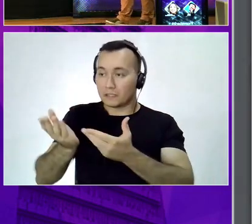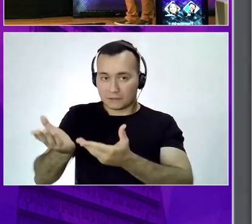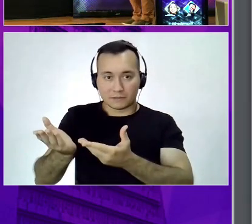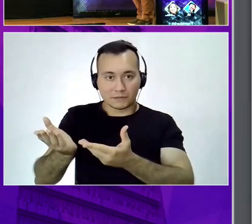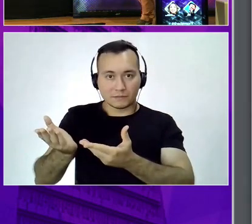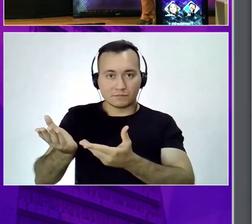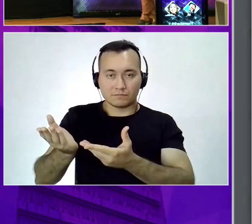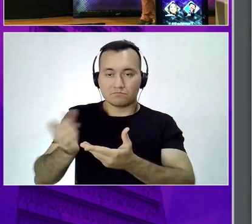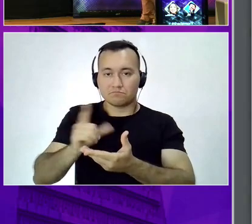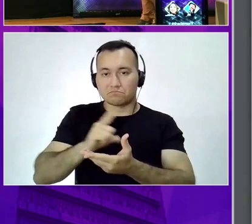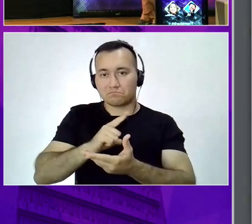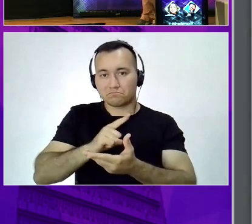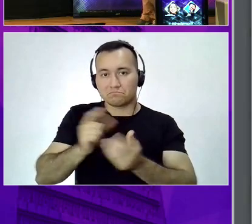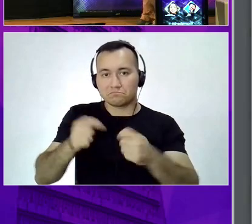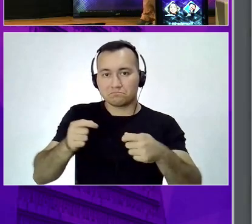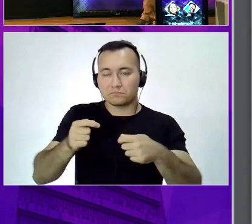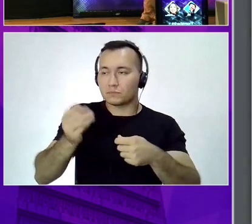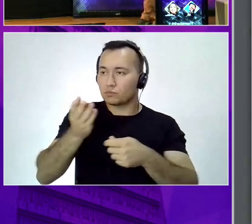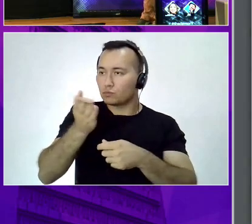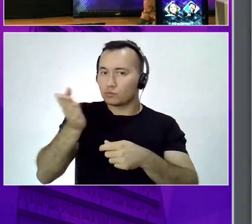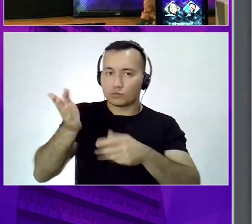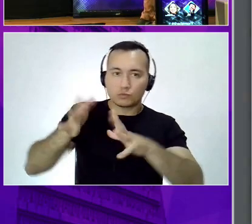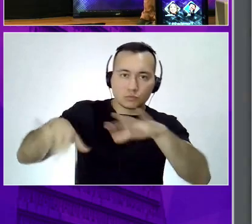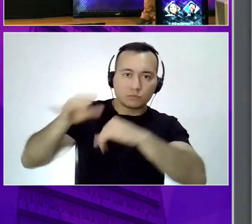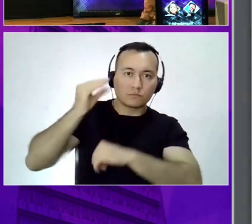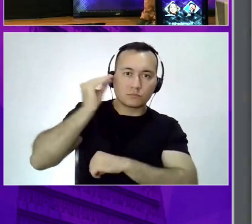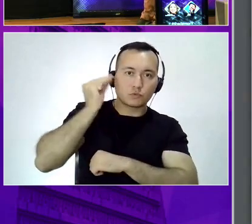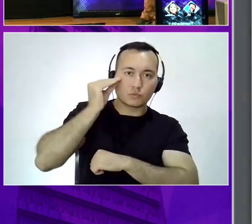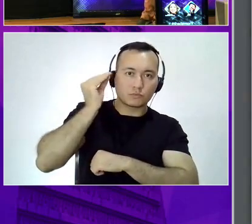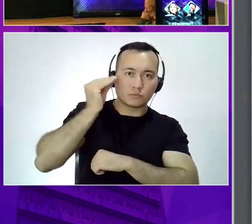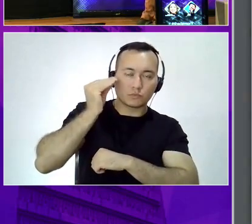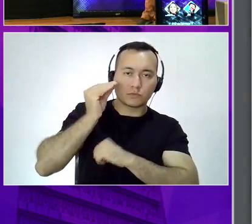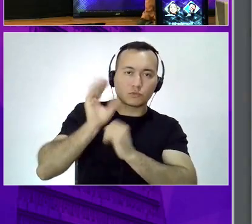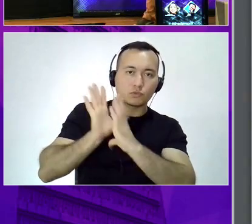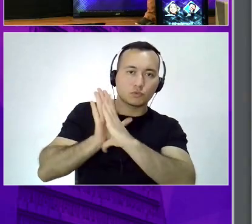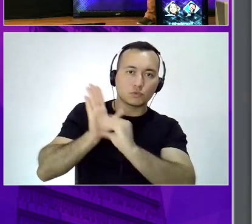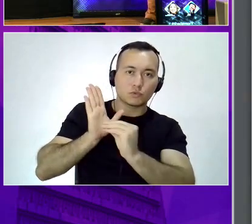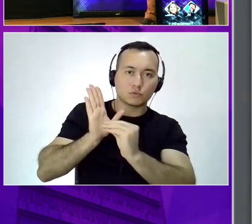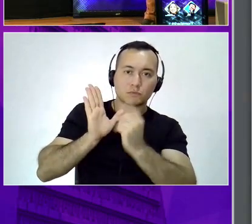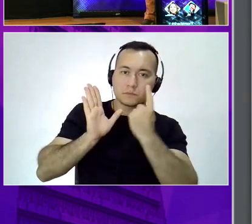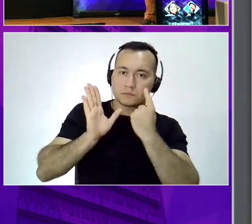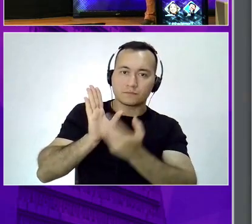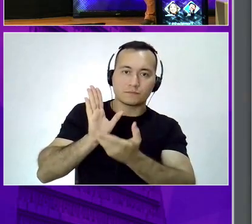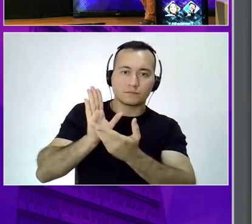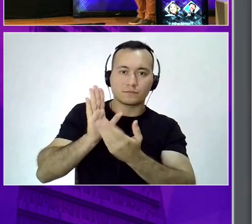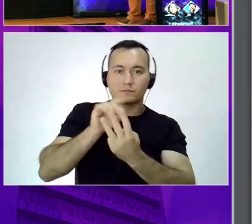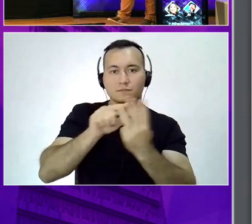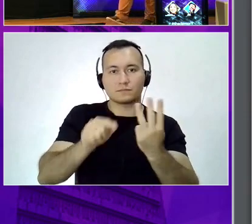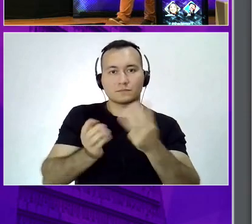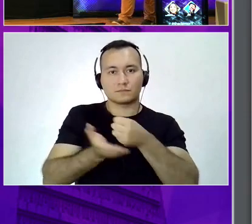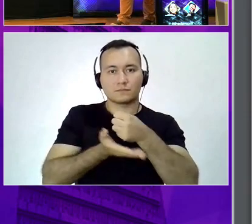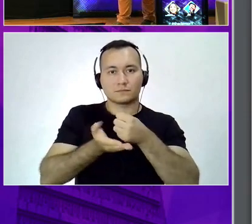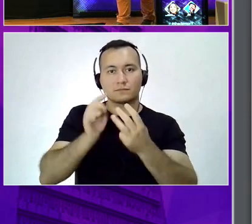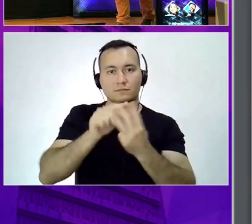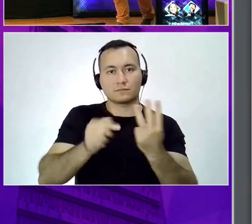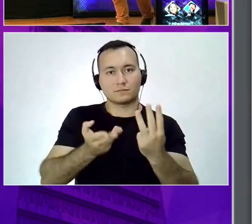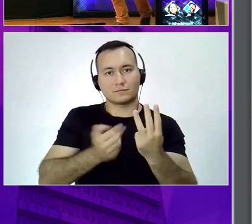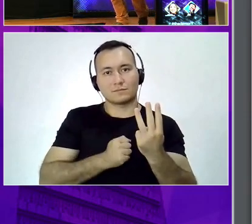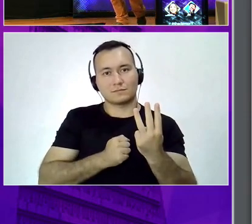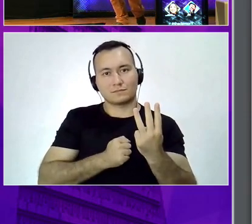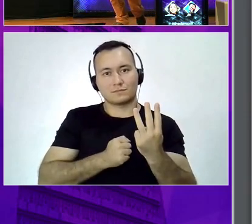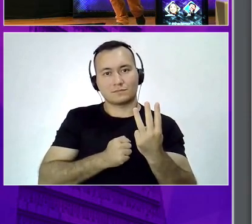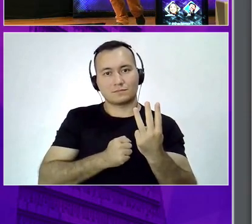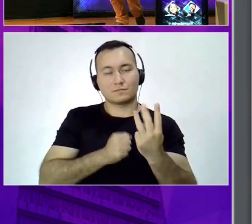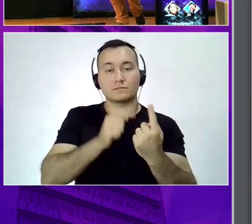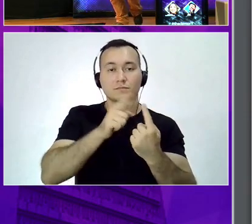de maturidade Kanban, ele fala sobre cultura, resultado e práticas. Tá? Depois, quem quiser conhecer mais,